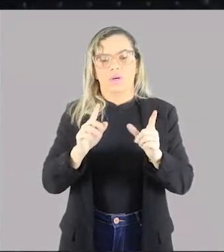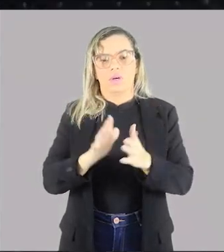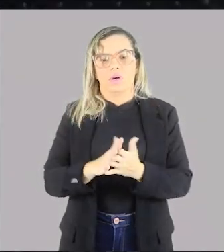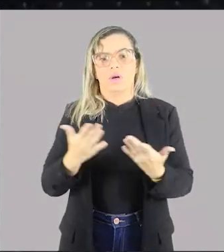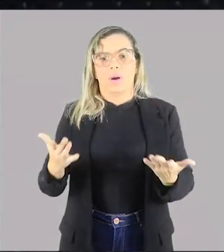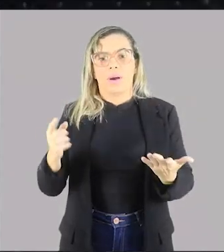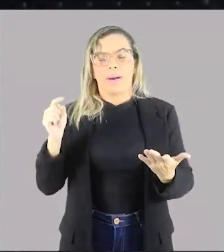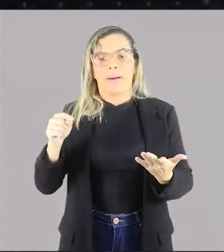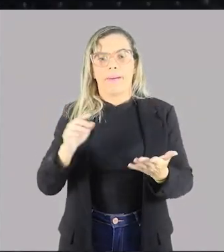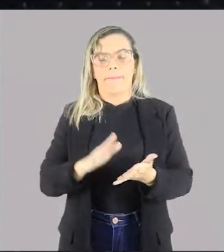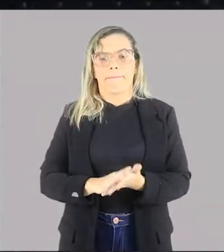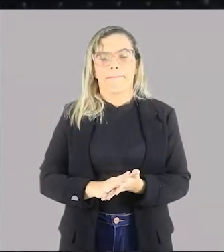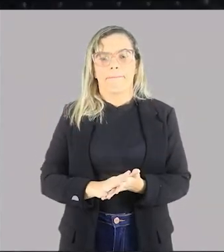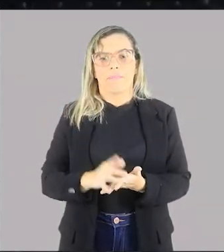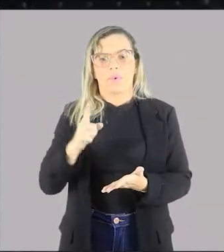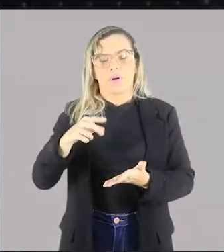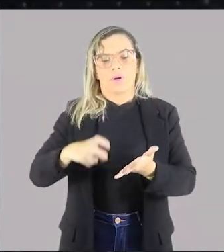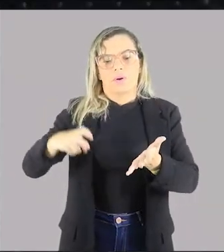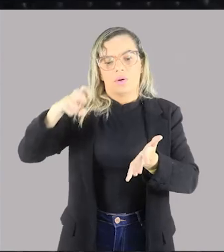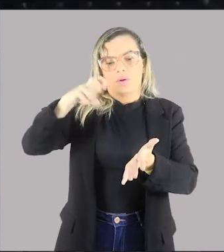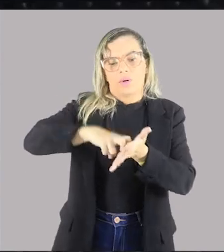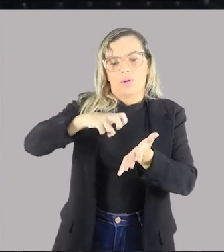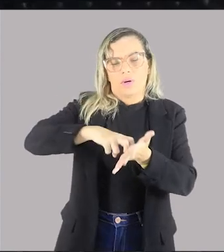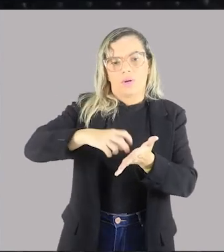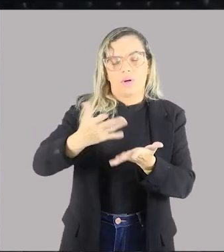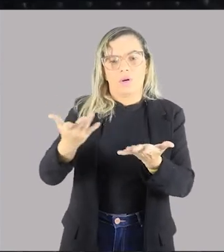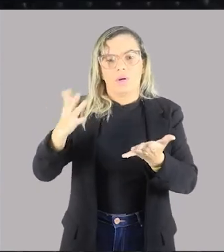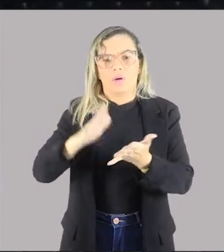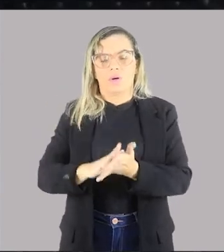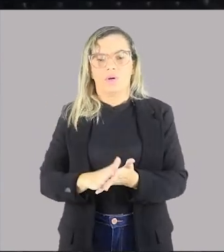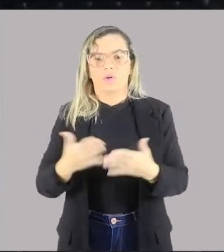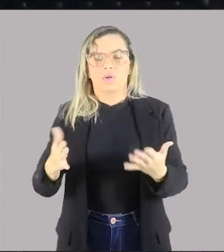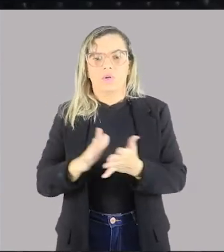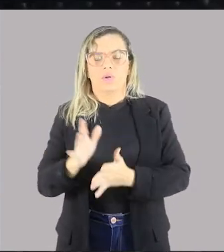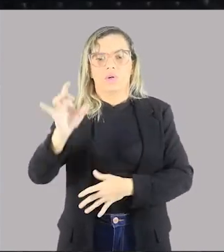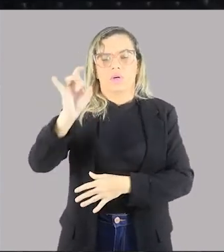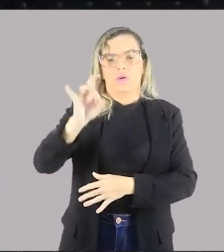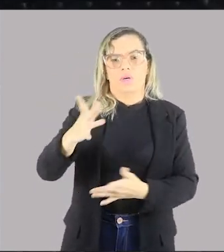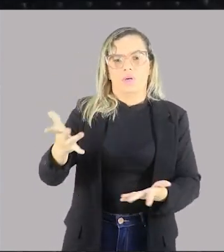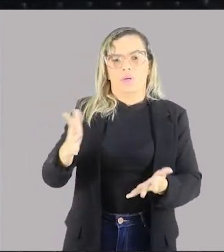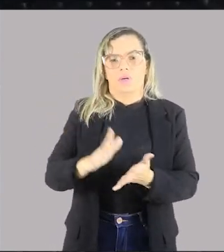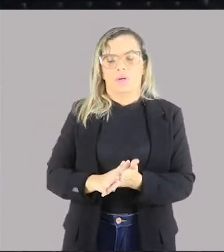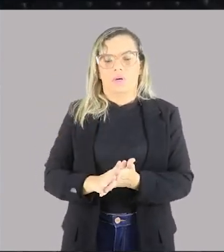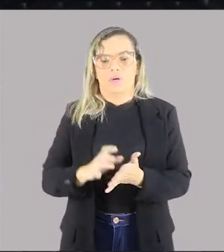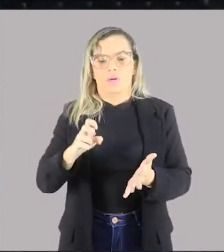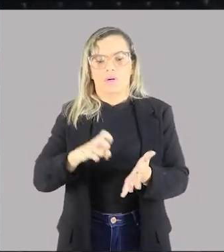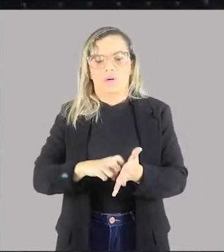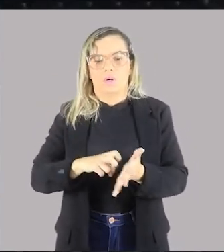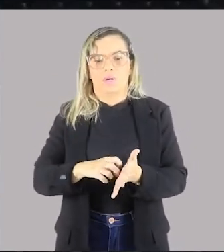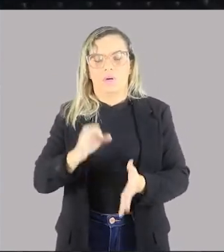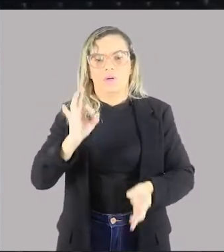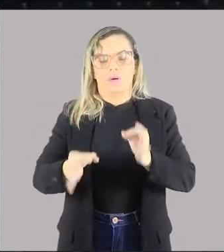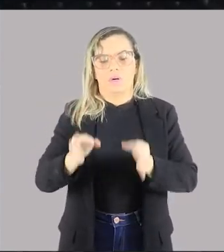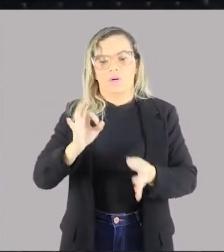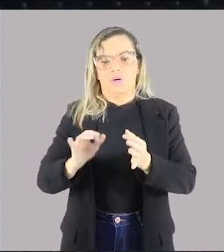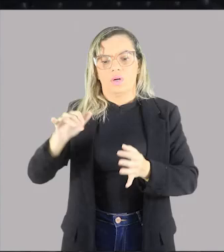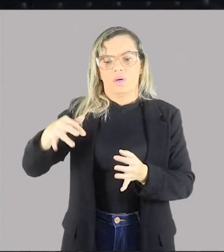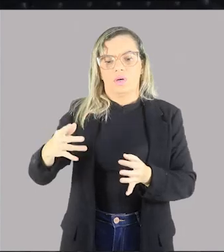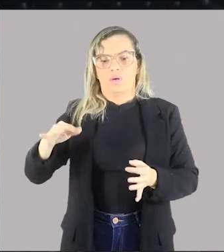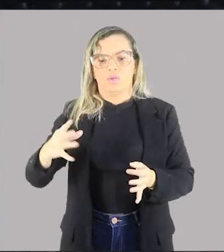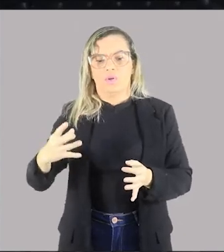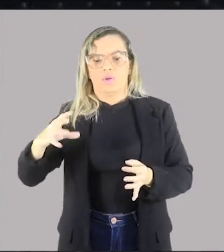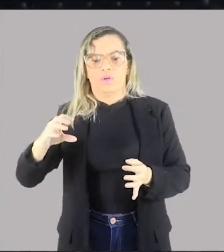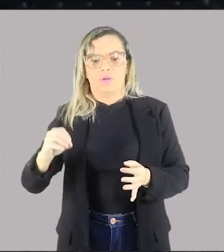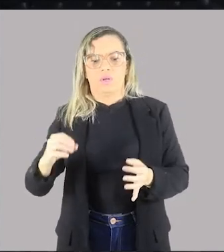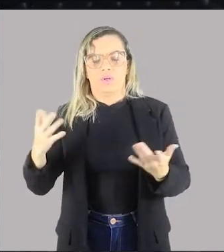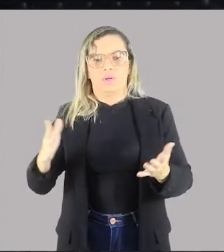uma infração que seja punível apenas através de sentença judicial transitada em julgado. É possível sim